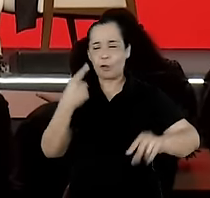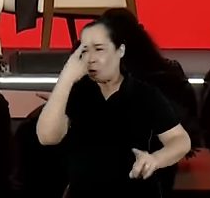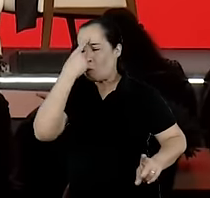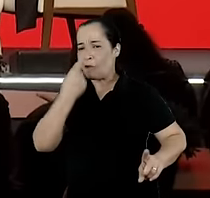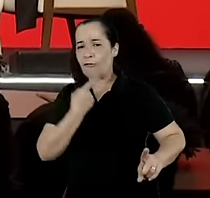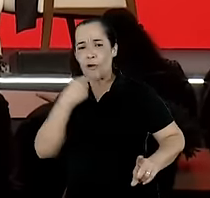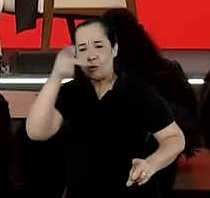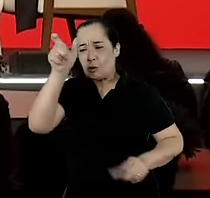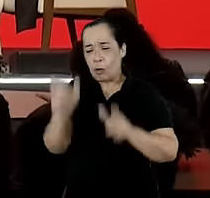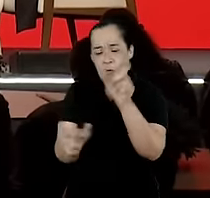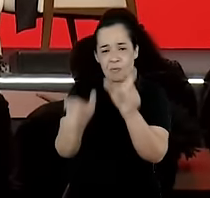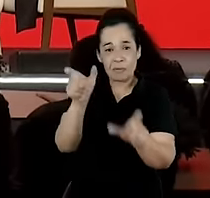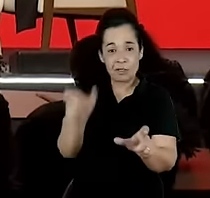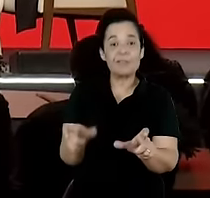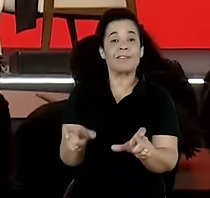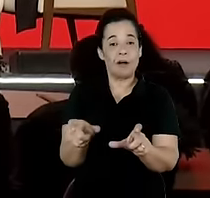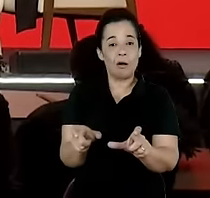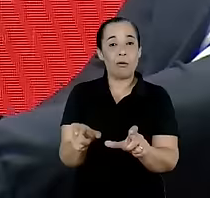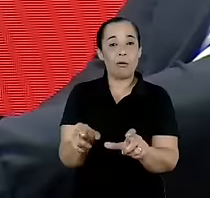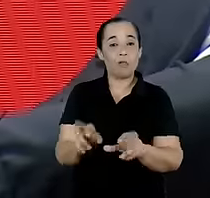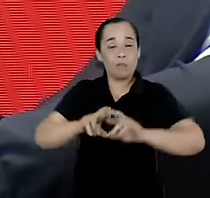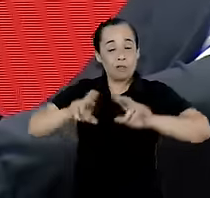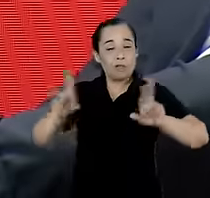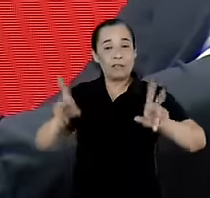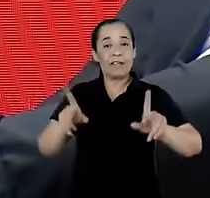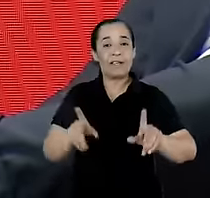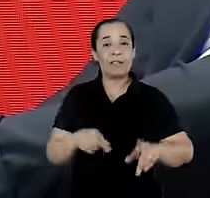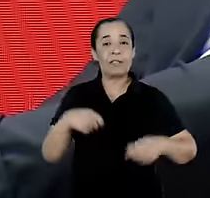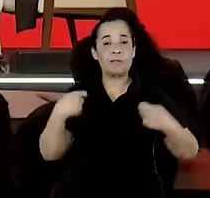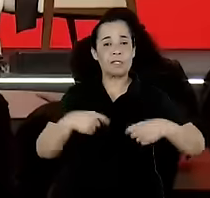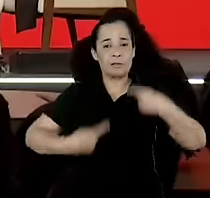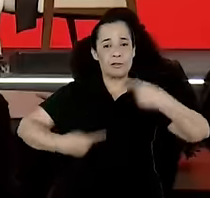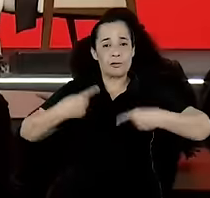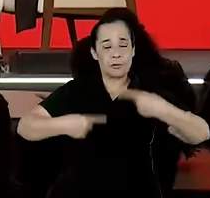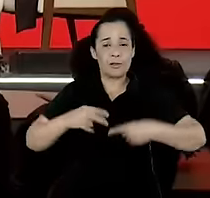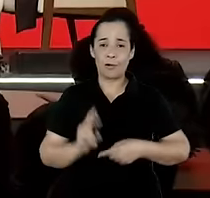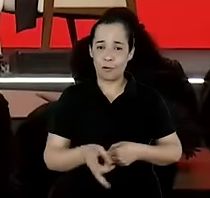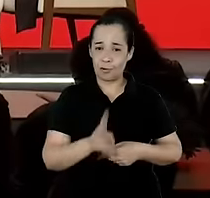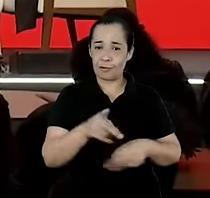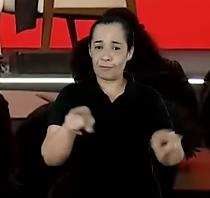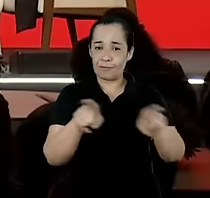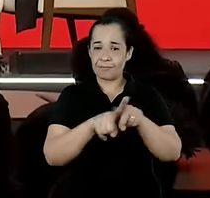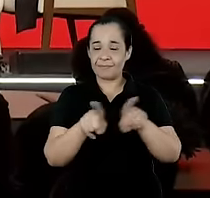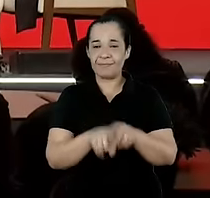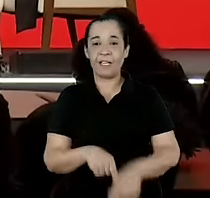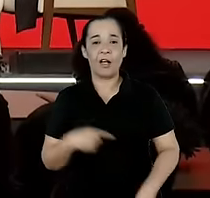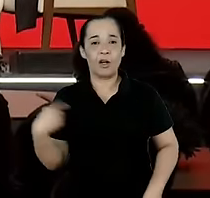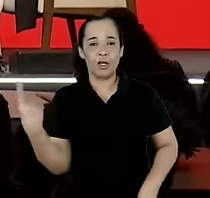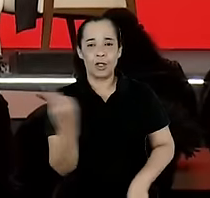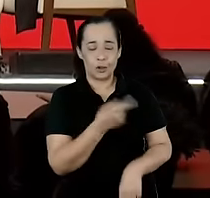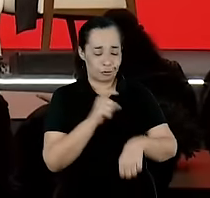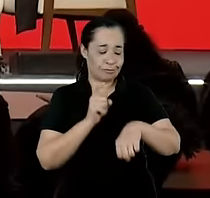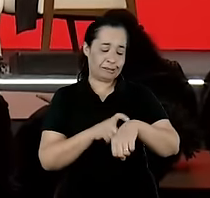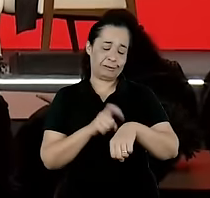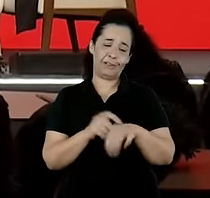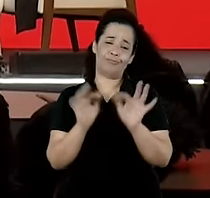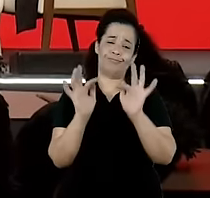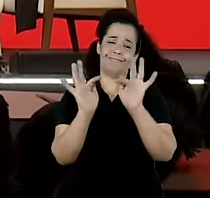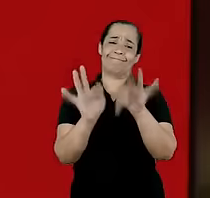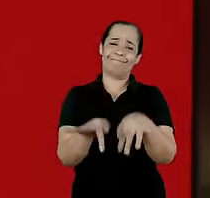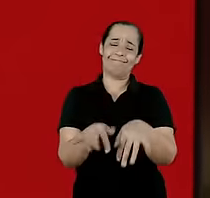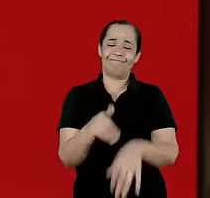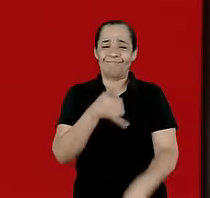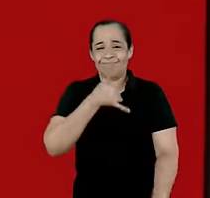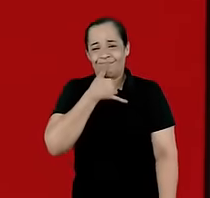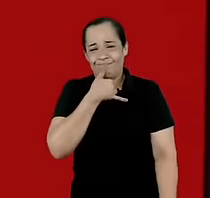perfil do poupador acho que a gente tem que tem que avançar nessa discussão também Nosso Tempo Acabou infelizmente né tenho certeza que vocês teriam